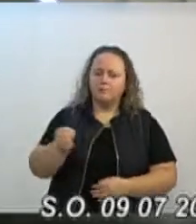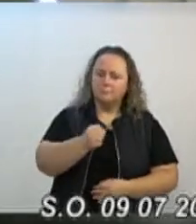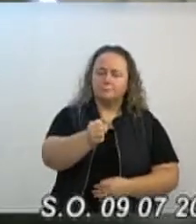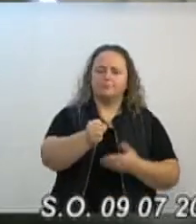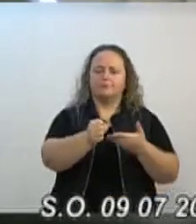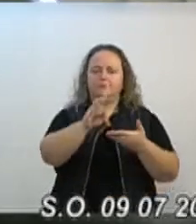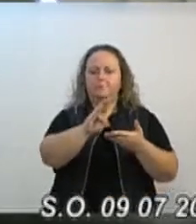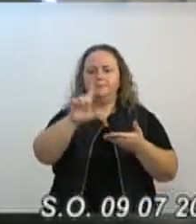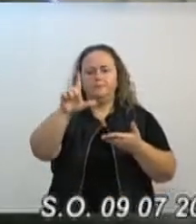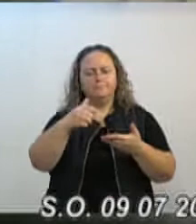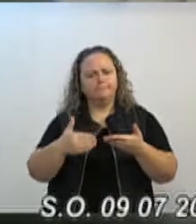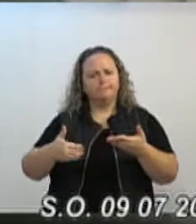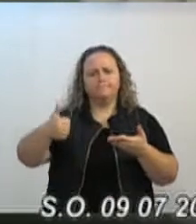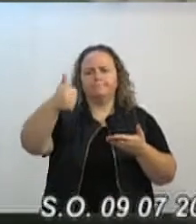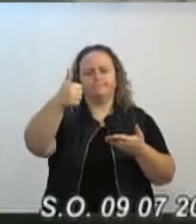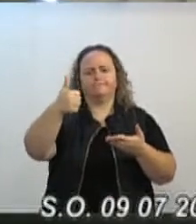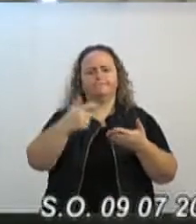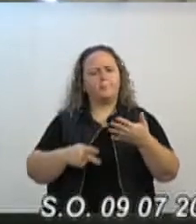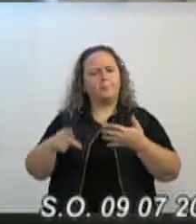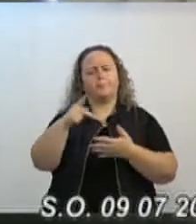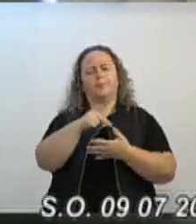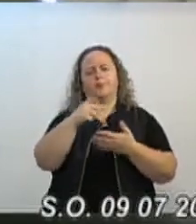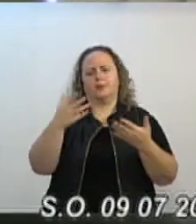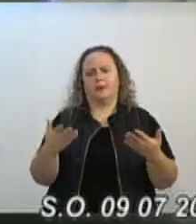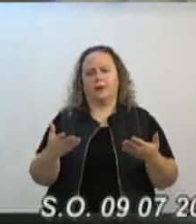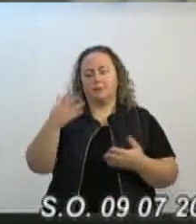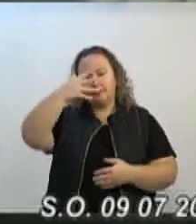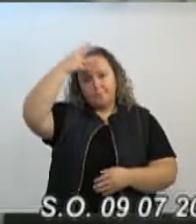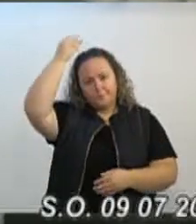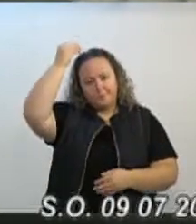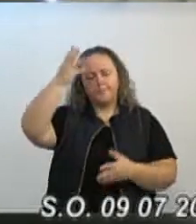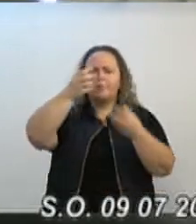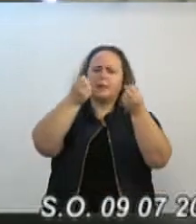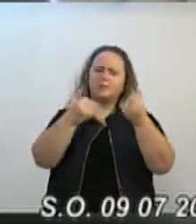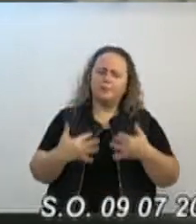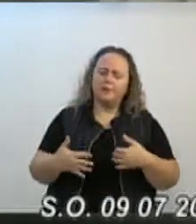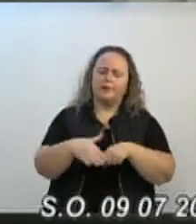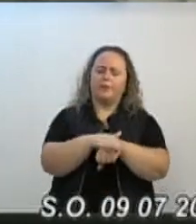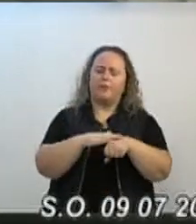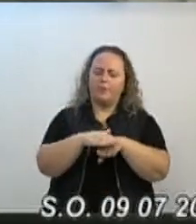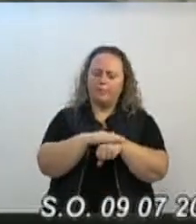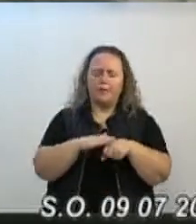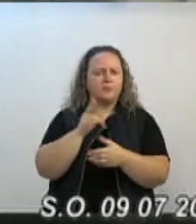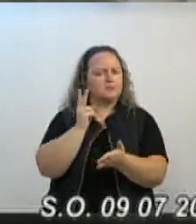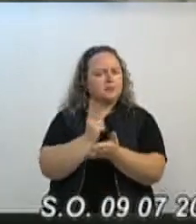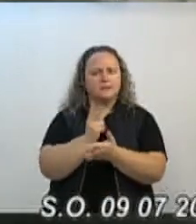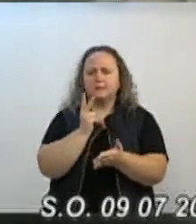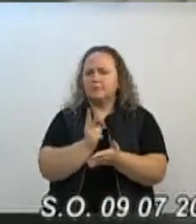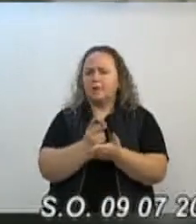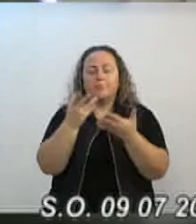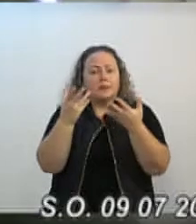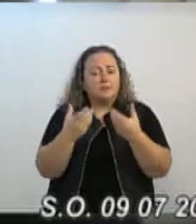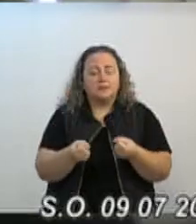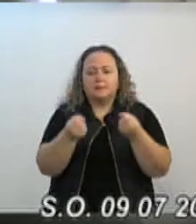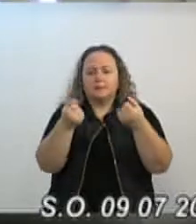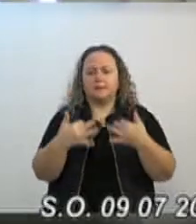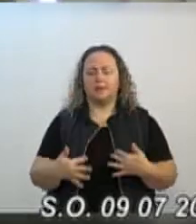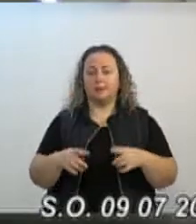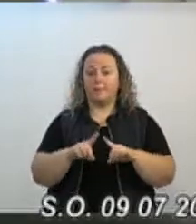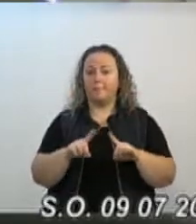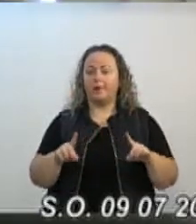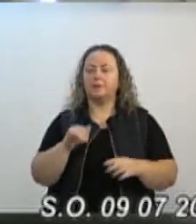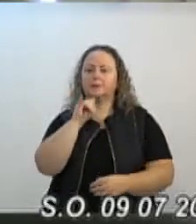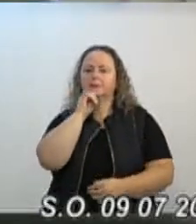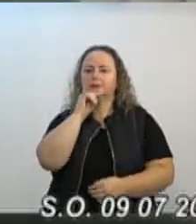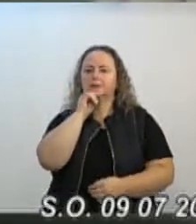entendido, o vereador Alexandre Matias tem conversado comigo, né, explicado os projetos, sendo muito solícito nesse sentido. Mas, assim, por exemplo,